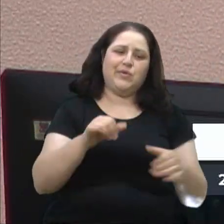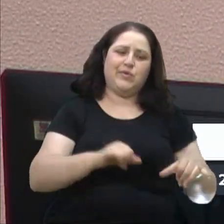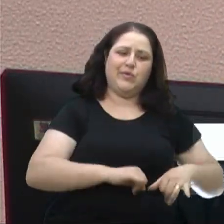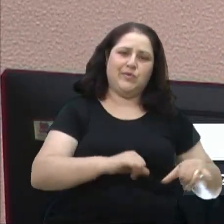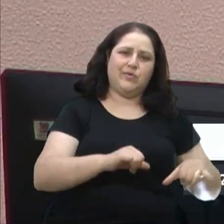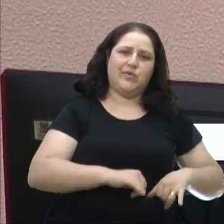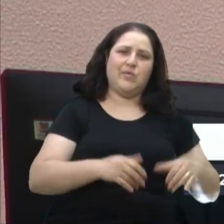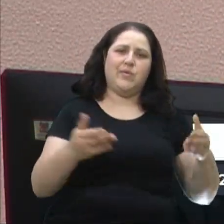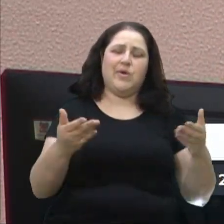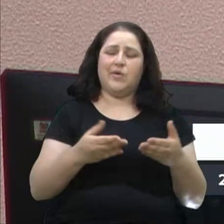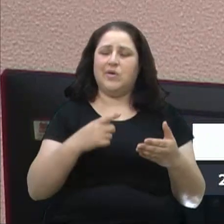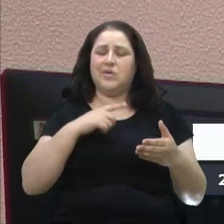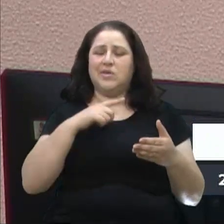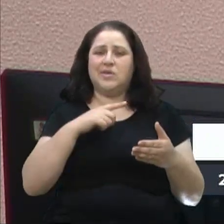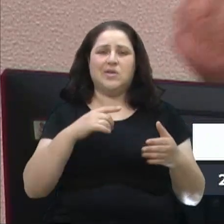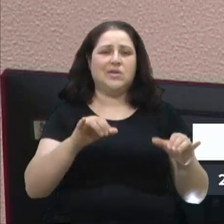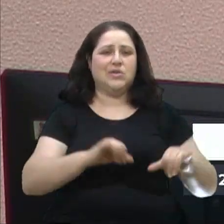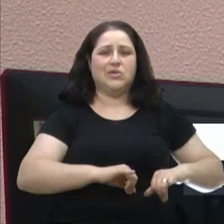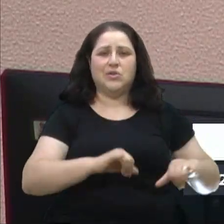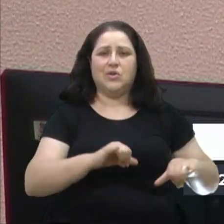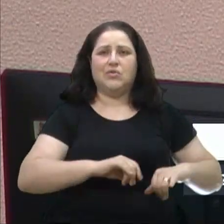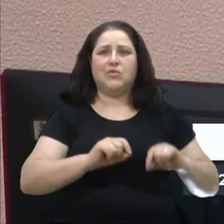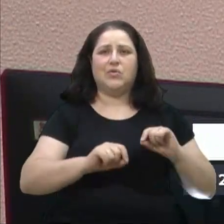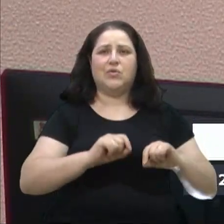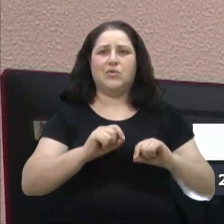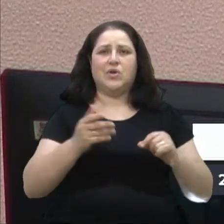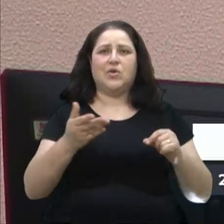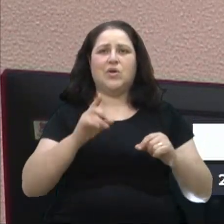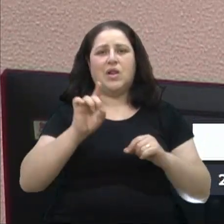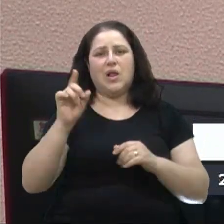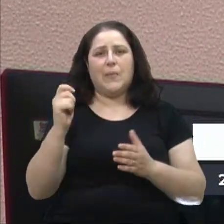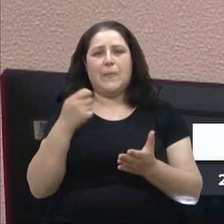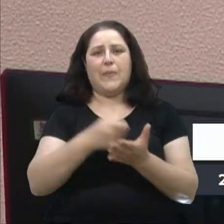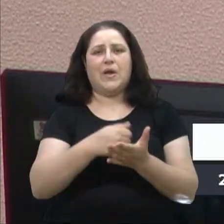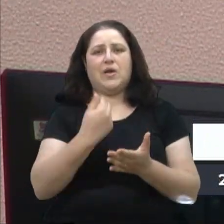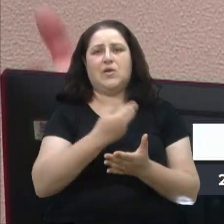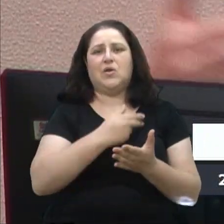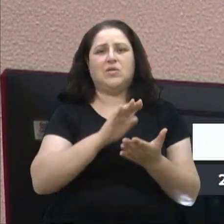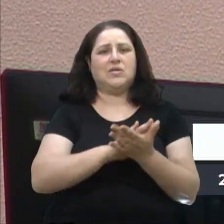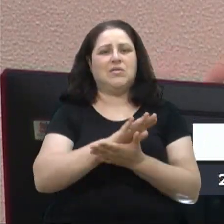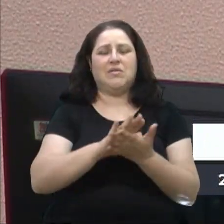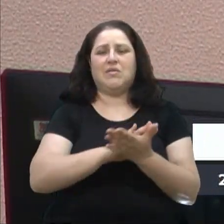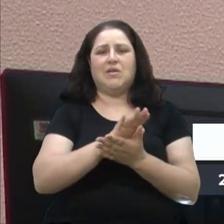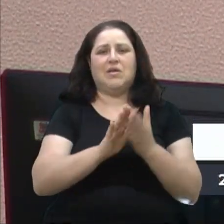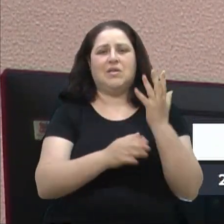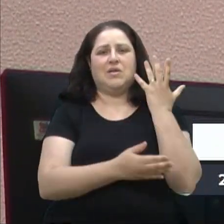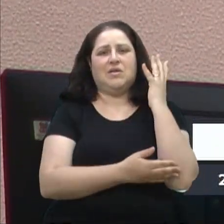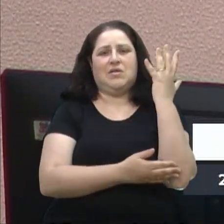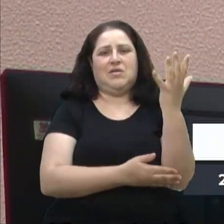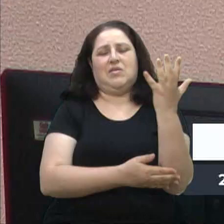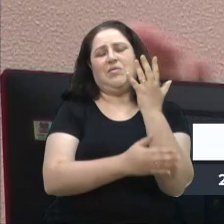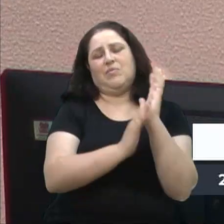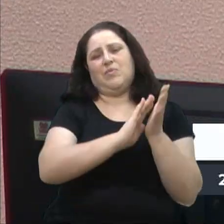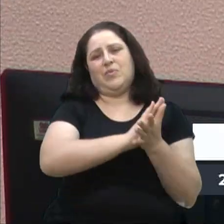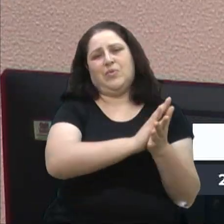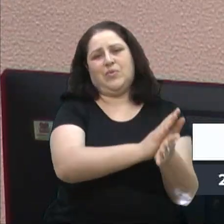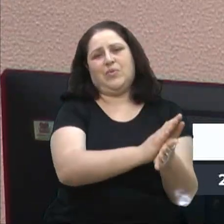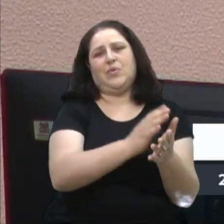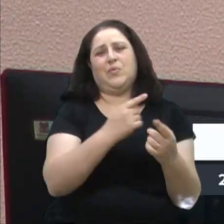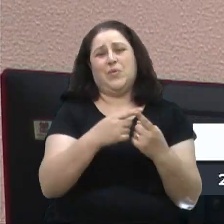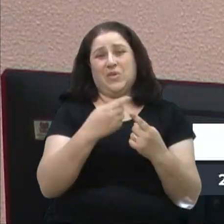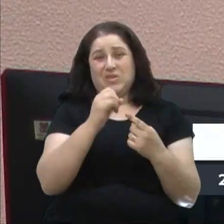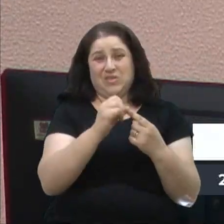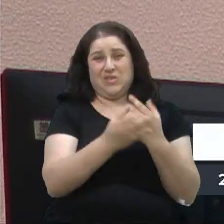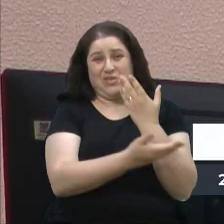estão pagando para a gente não devastar, porque a devastação também nós vamos ter que sofrer as